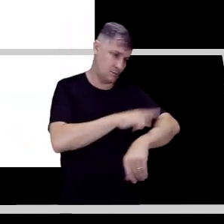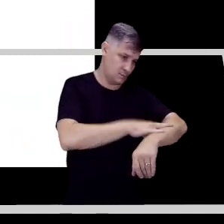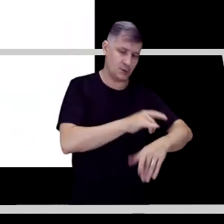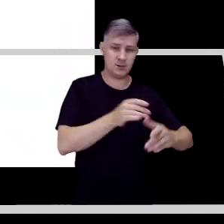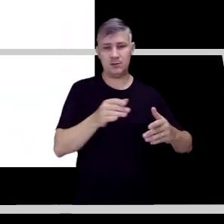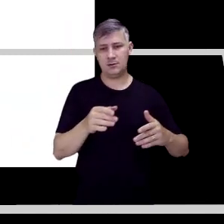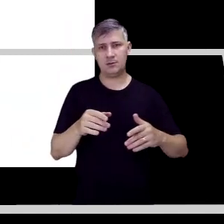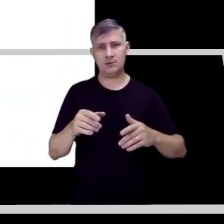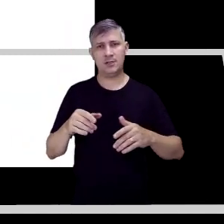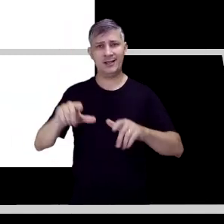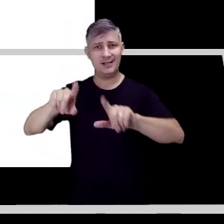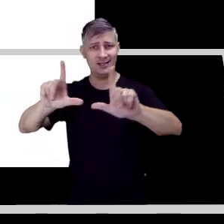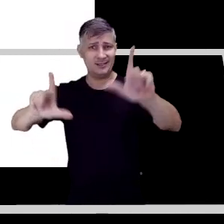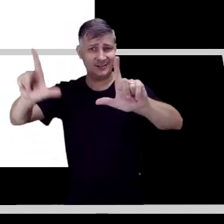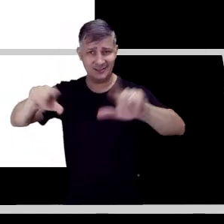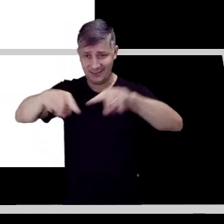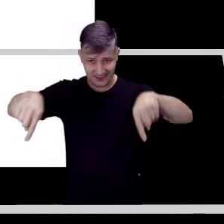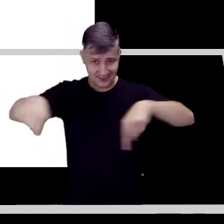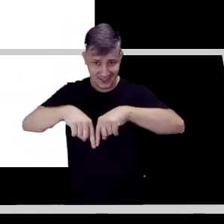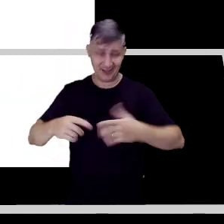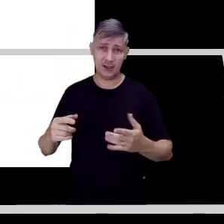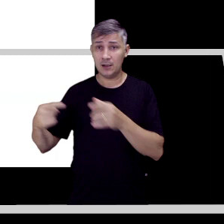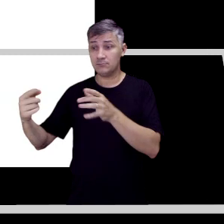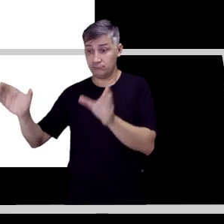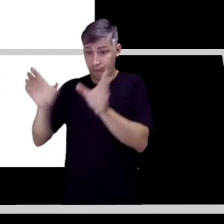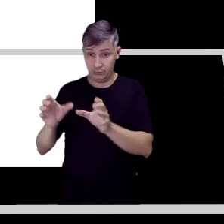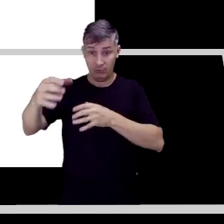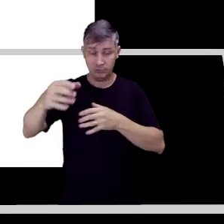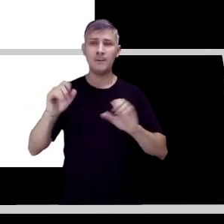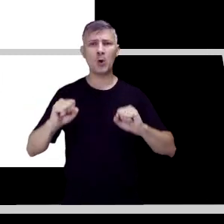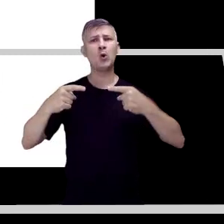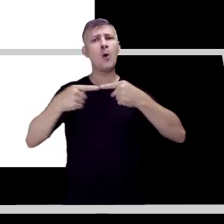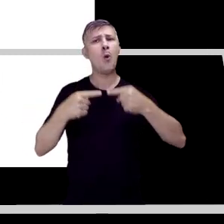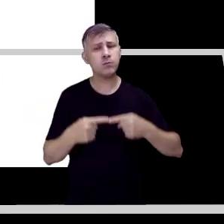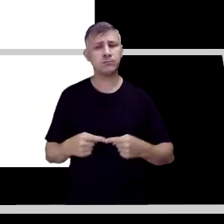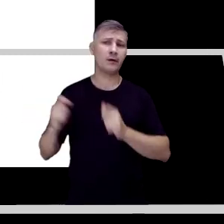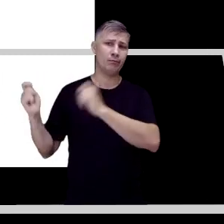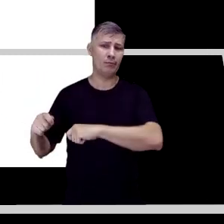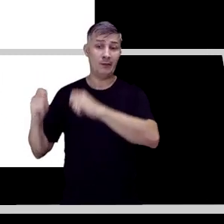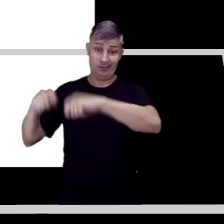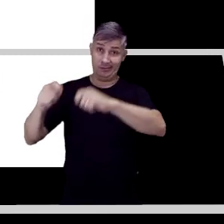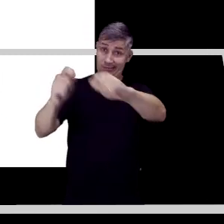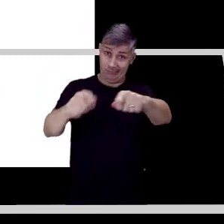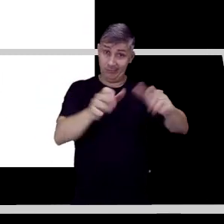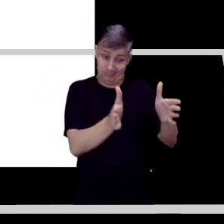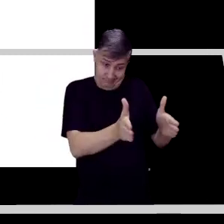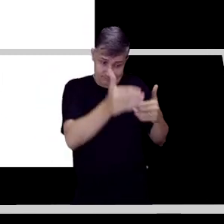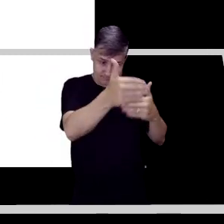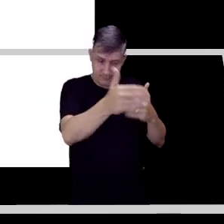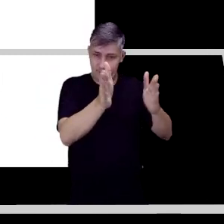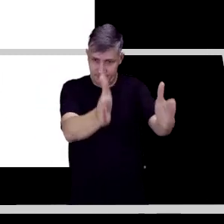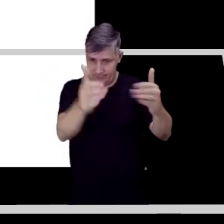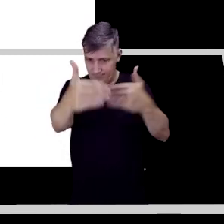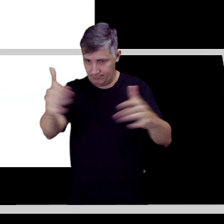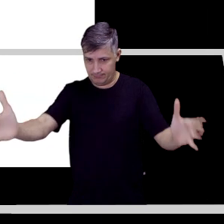módulo banheiro, existe um módulo estar, e se pode combinar esses módulos de diversas possibilidades, e essa é apenas uma